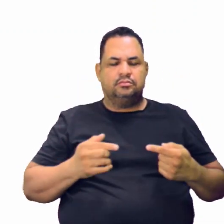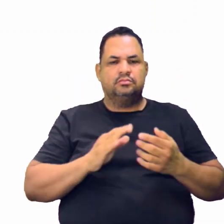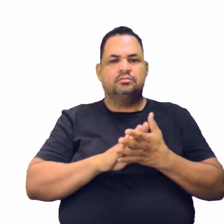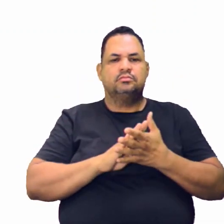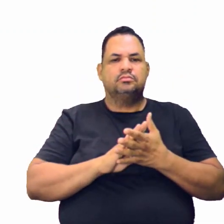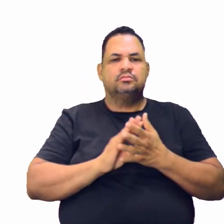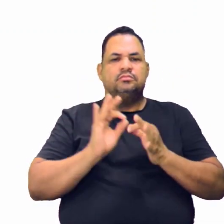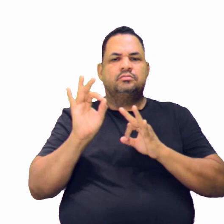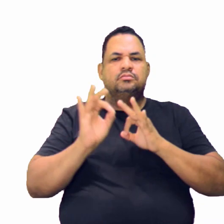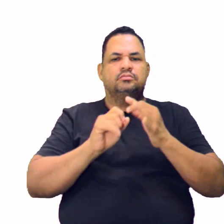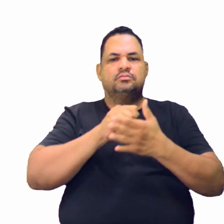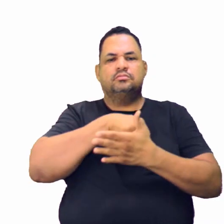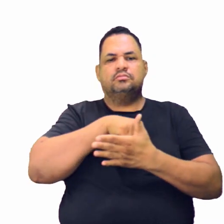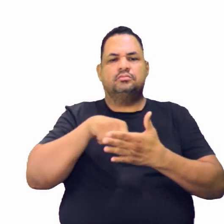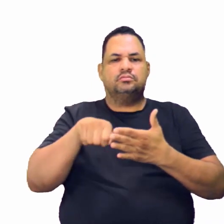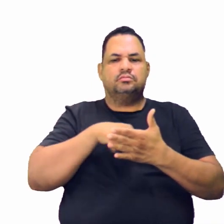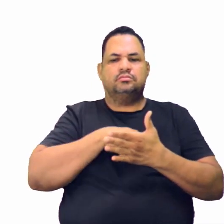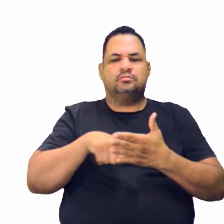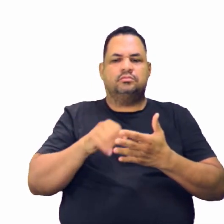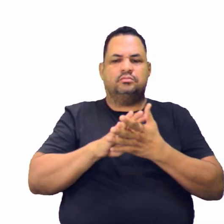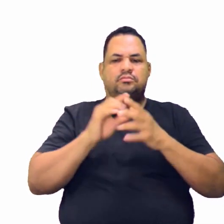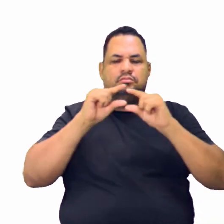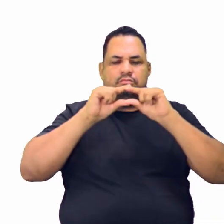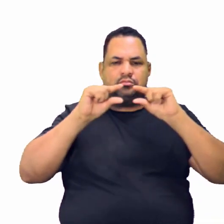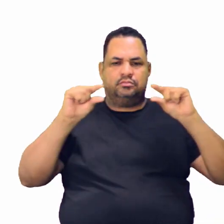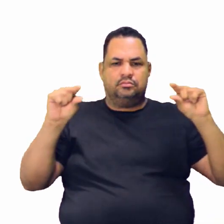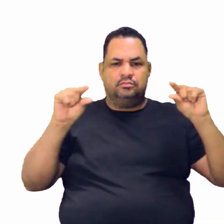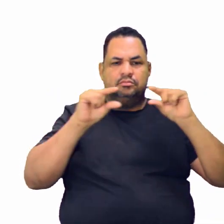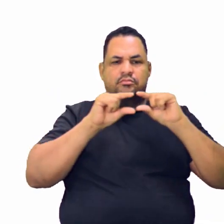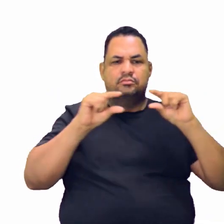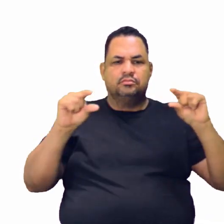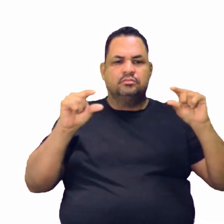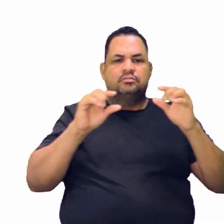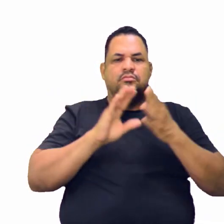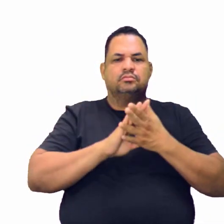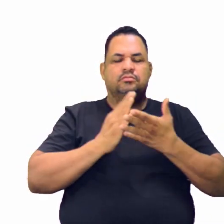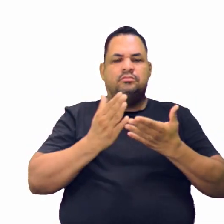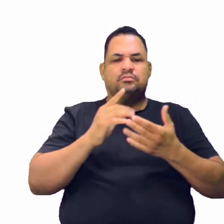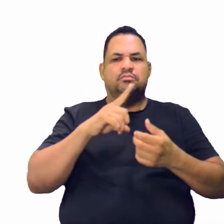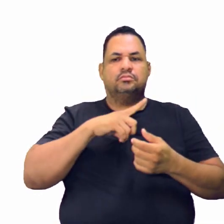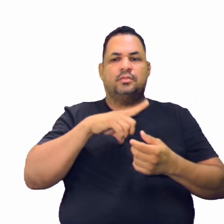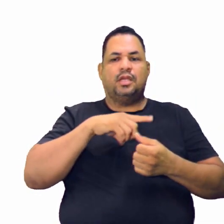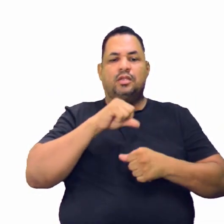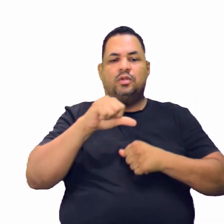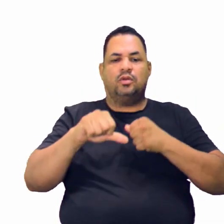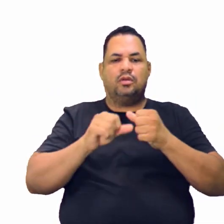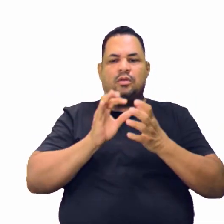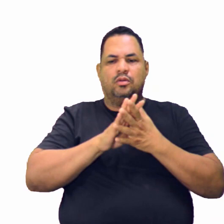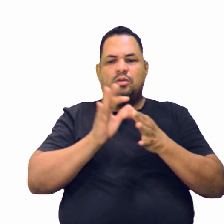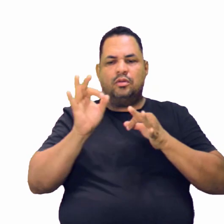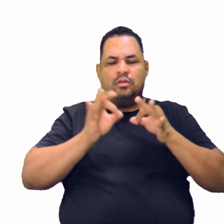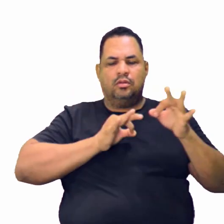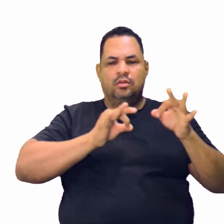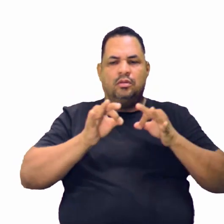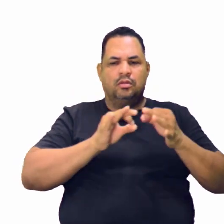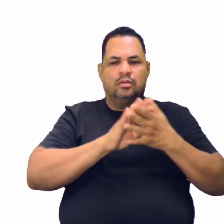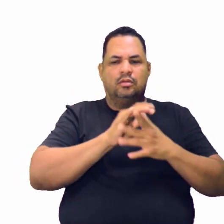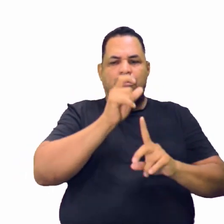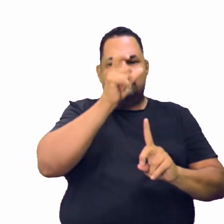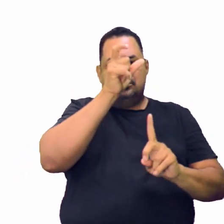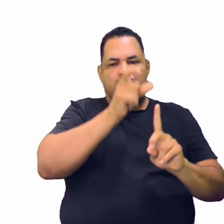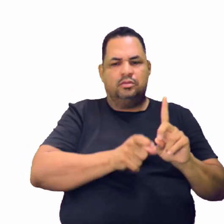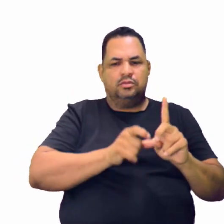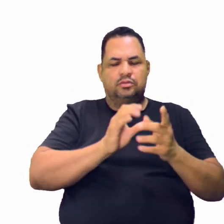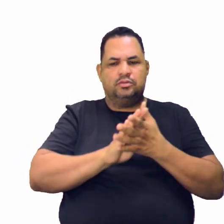na construção da frase, ou seja, na oração. Vai mexer na ordem. Como no normal nós temos sujeito,